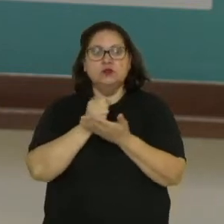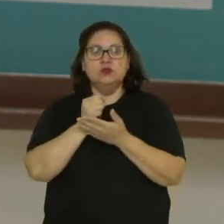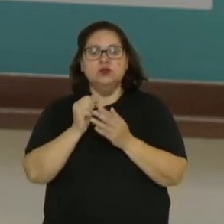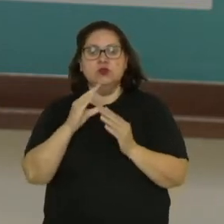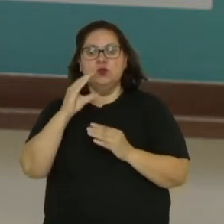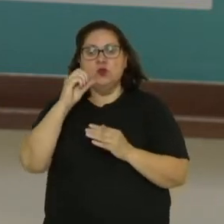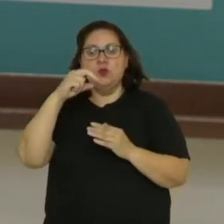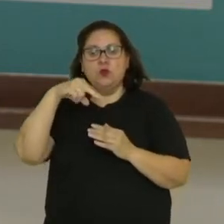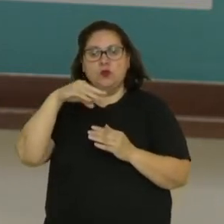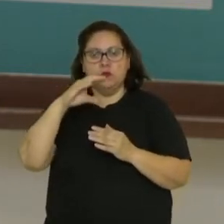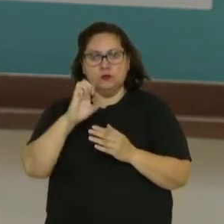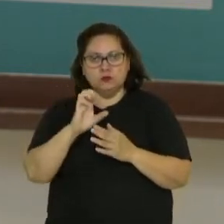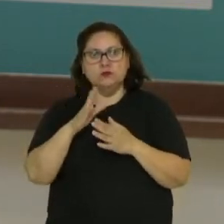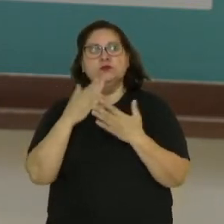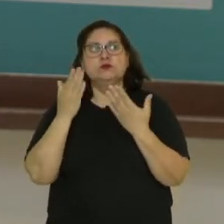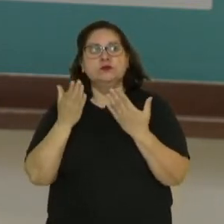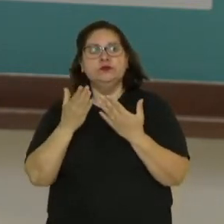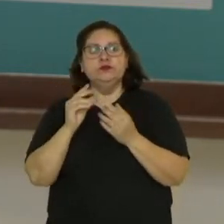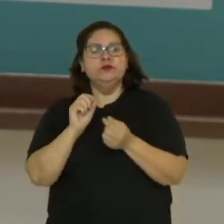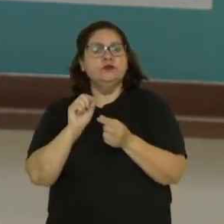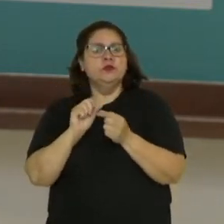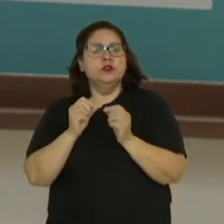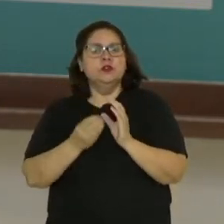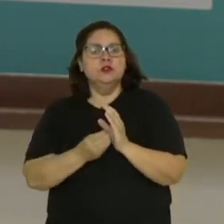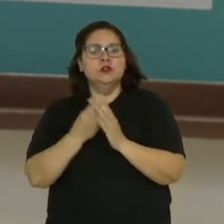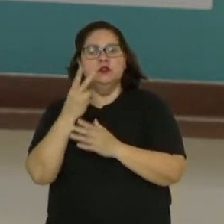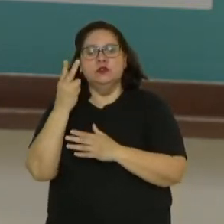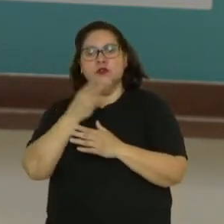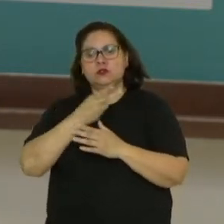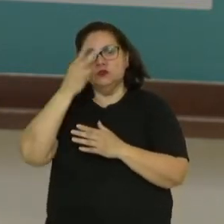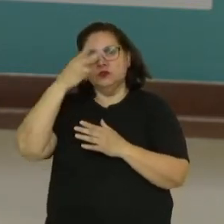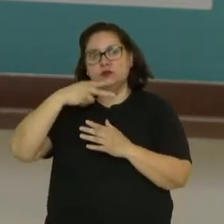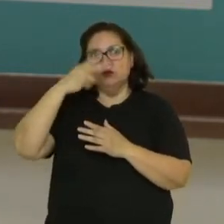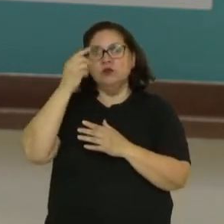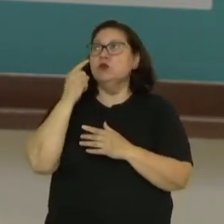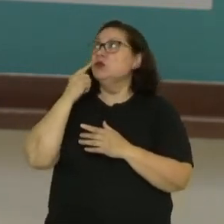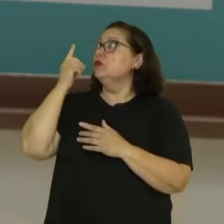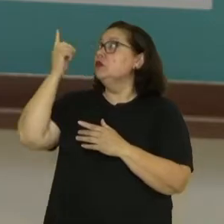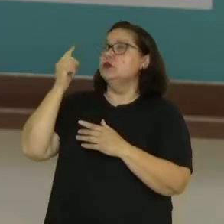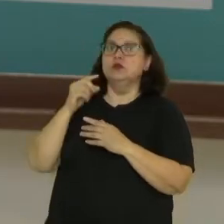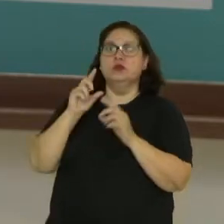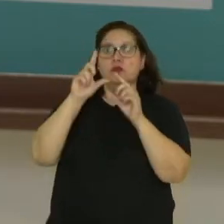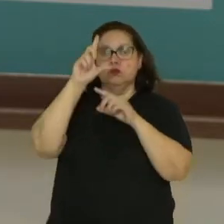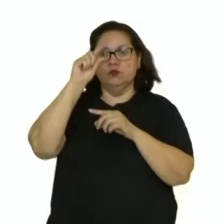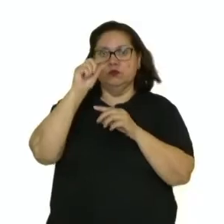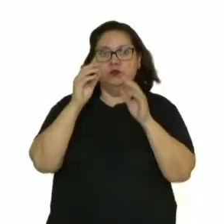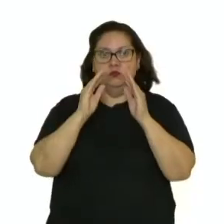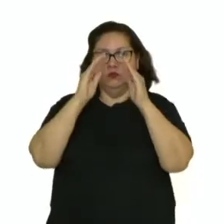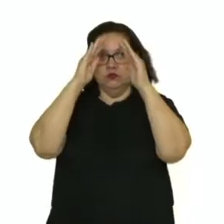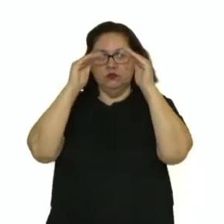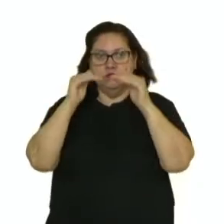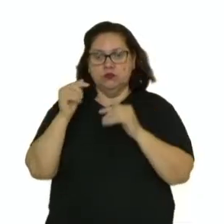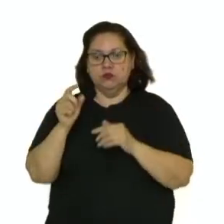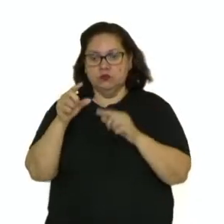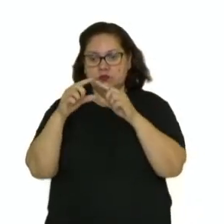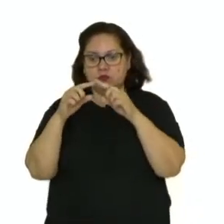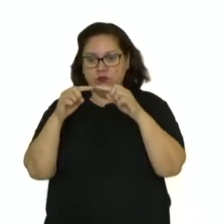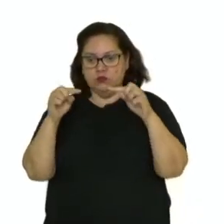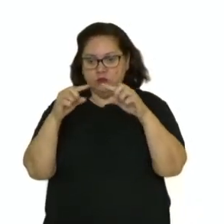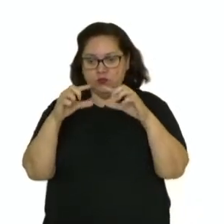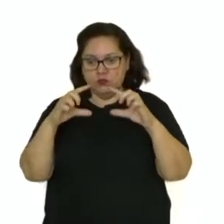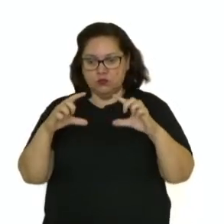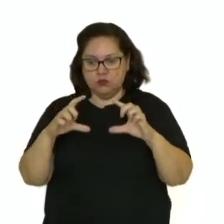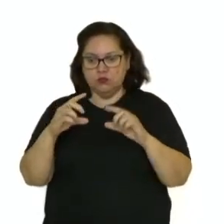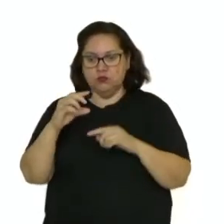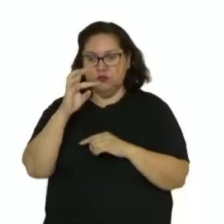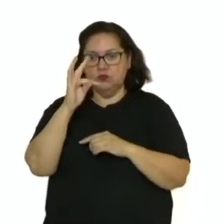nosso cone. Isso vai fazer aparecer duas figuras, um cone menor e o nosso tronco de